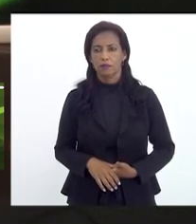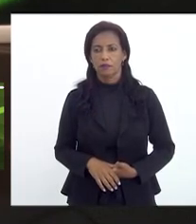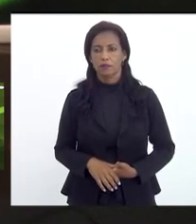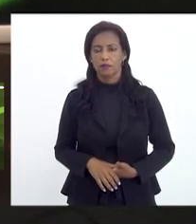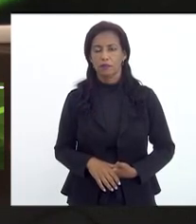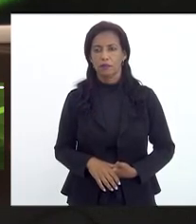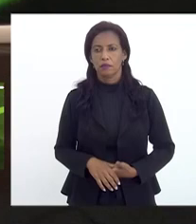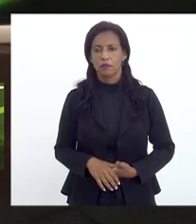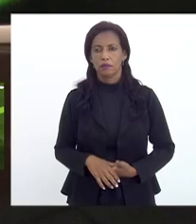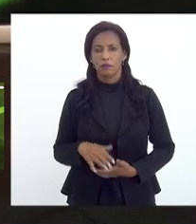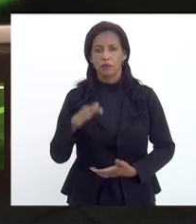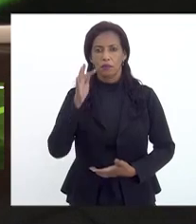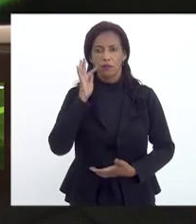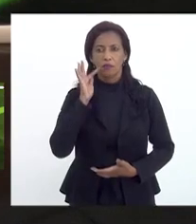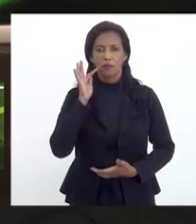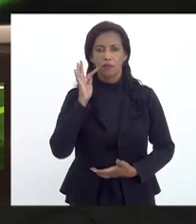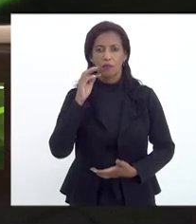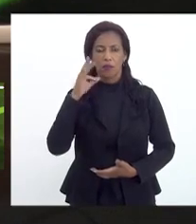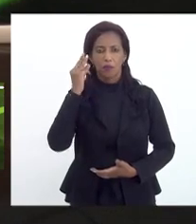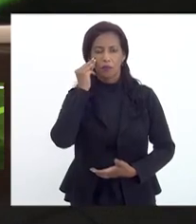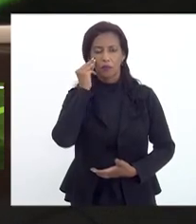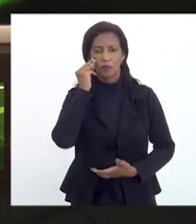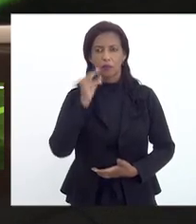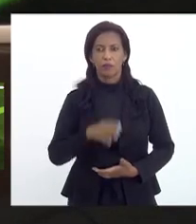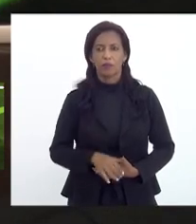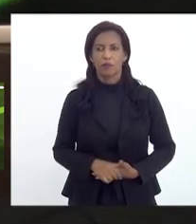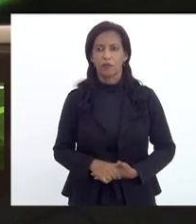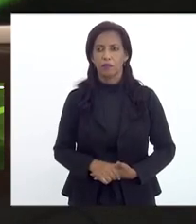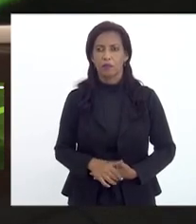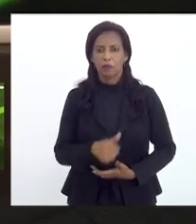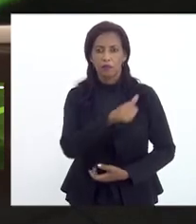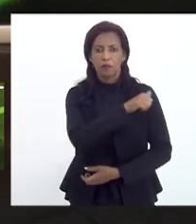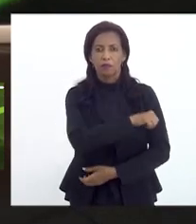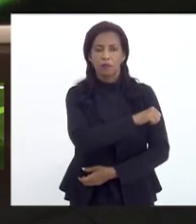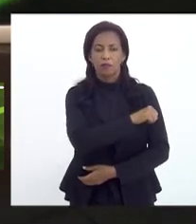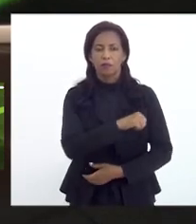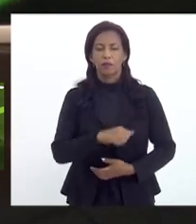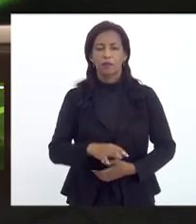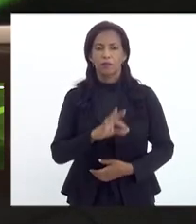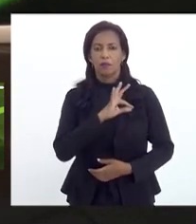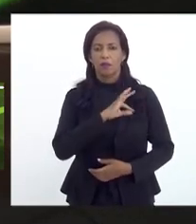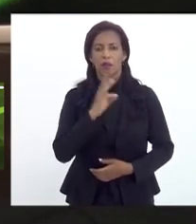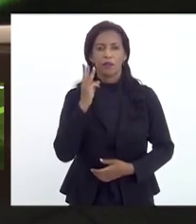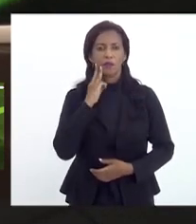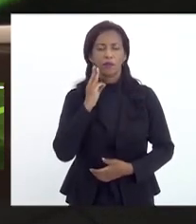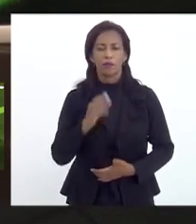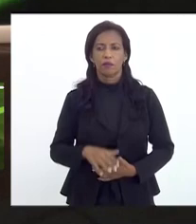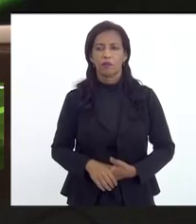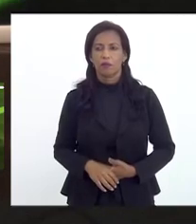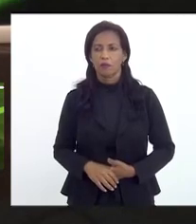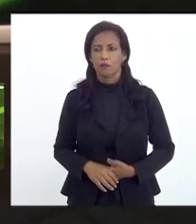Renata Flávio Luiz Mônica Enfermeira Marta Valdeck